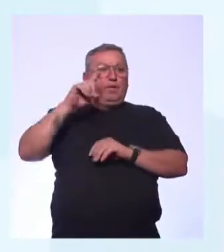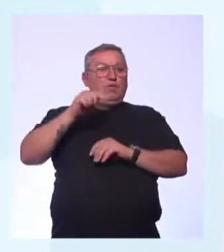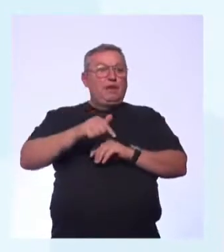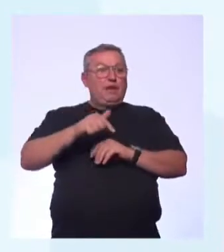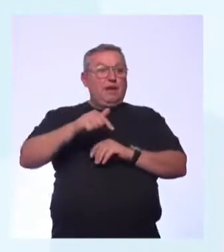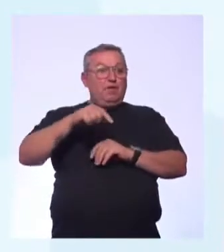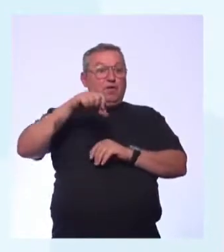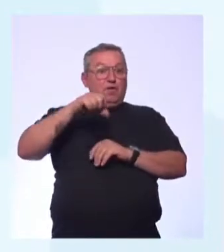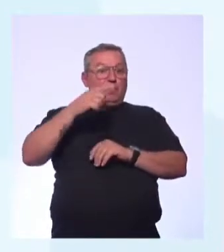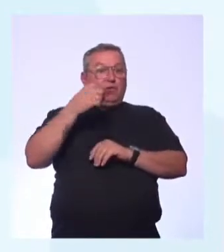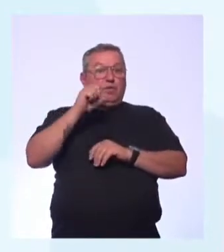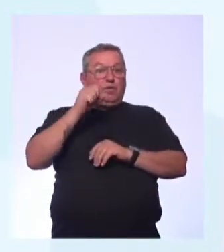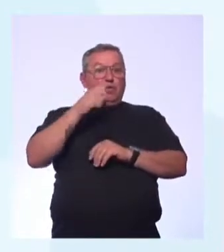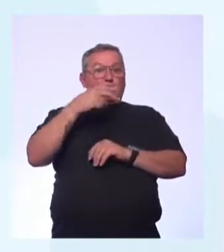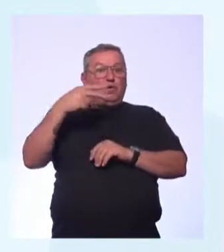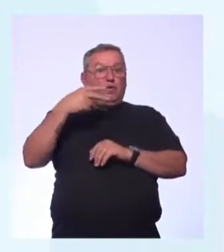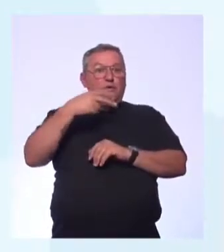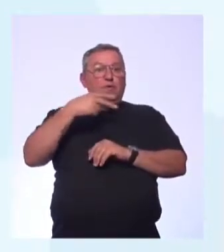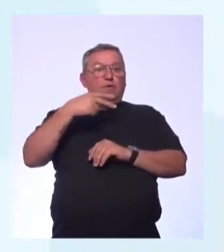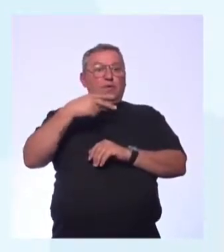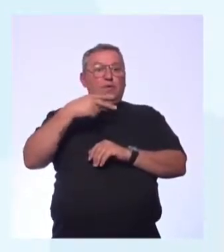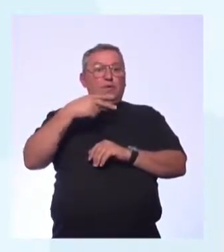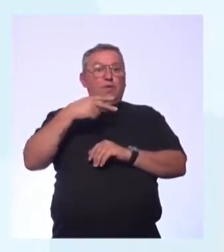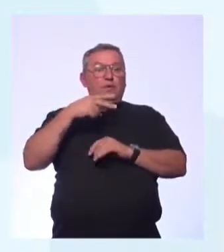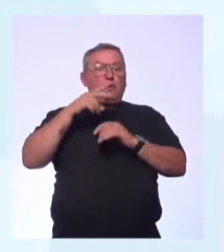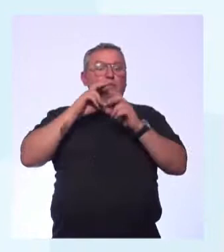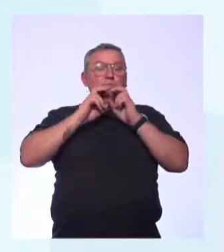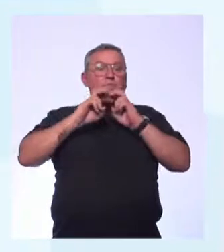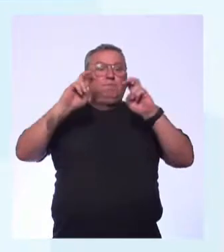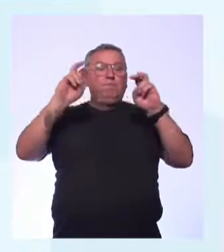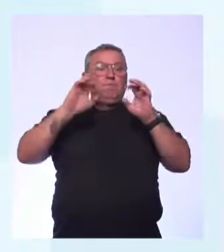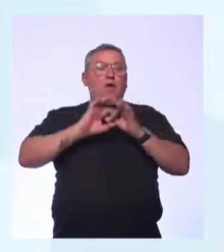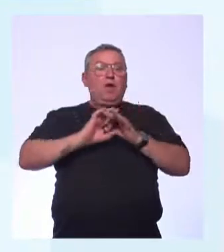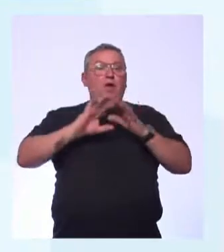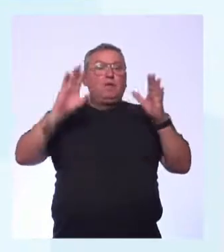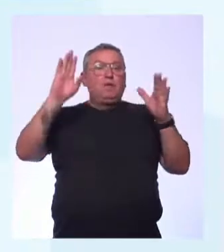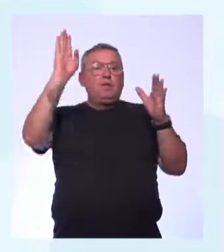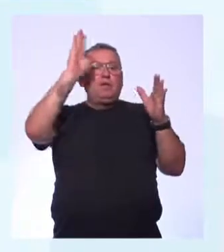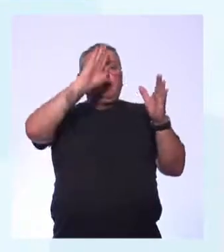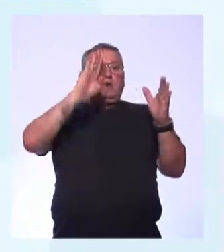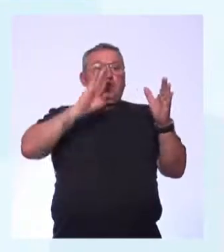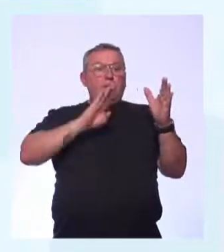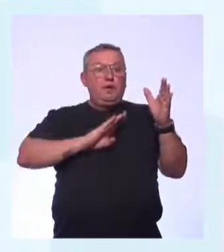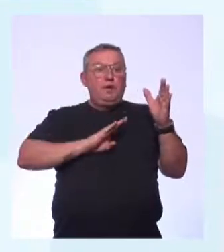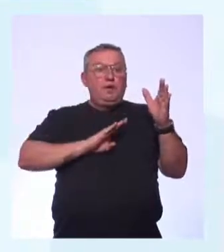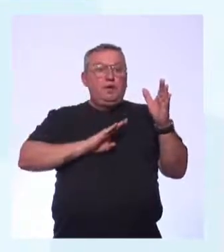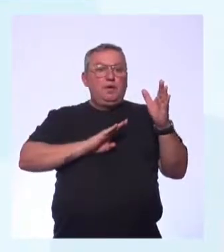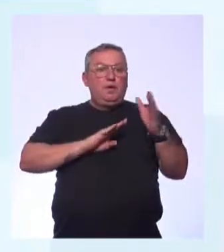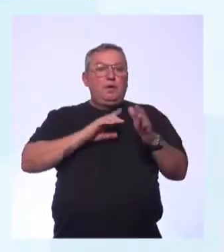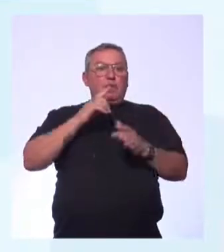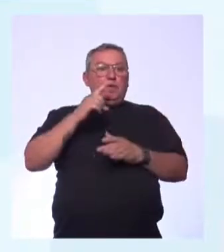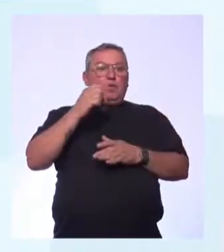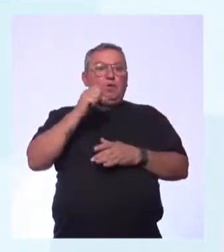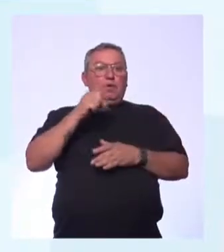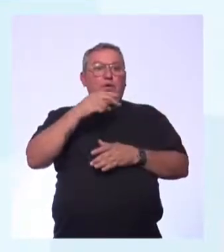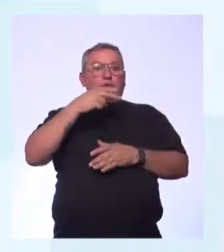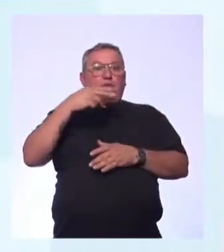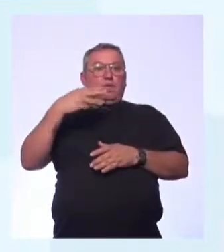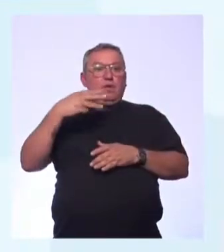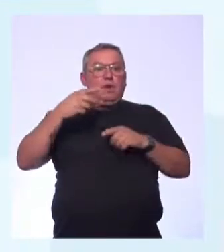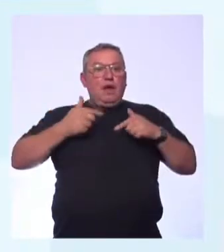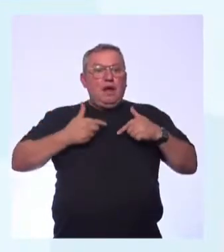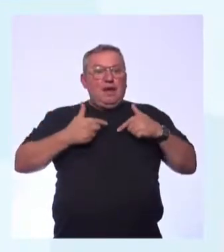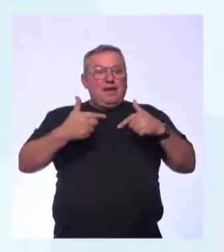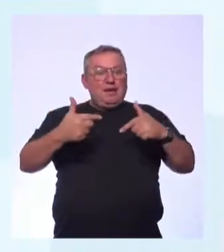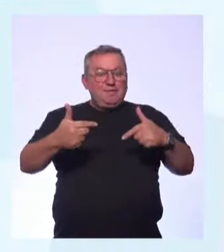9 de 1822, ele proclama a independência do Brasil. Em 1823, nós temos